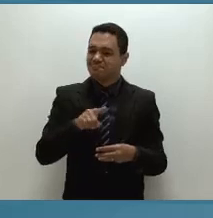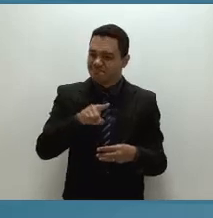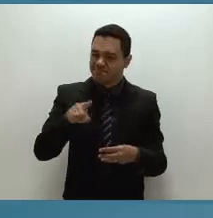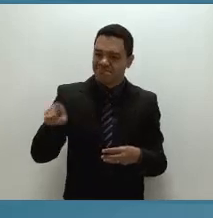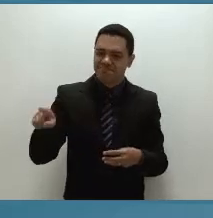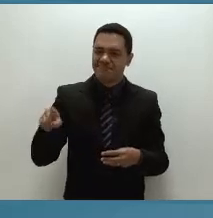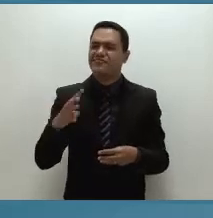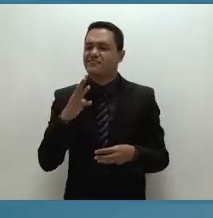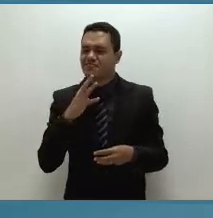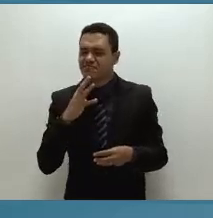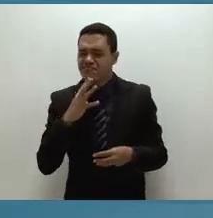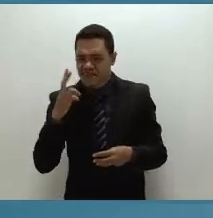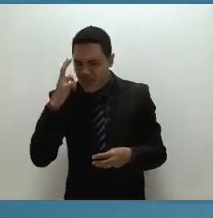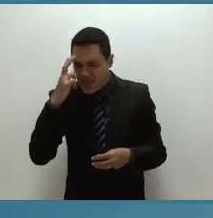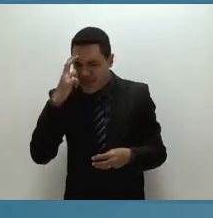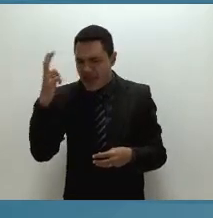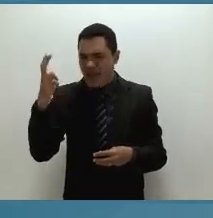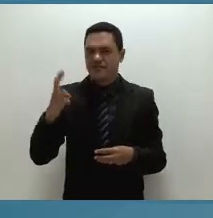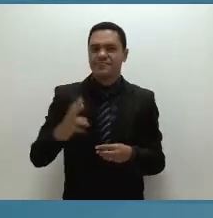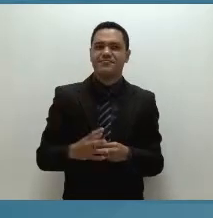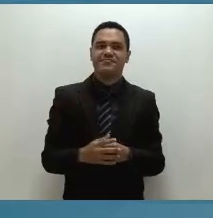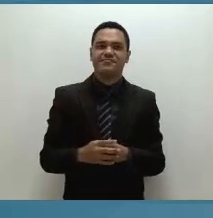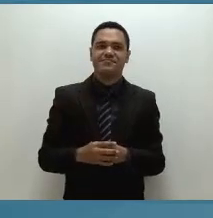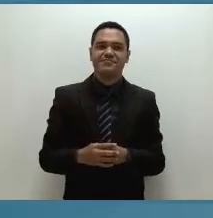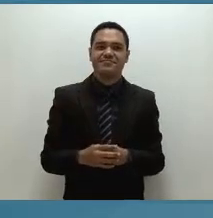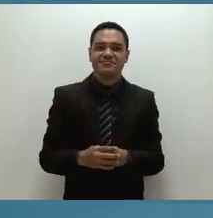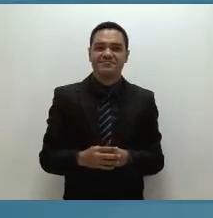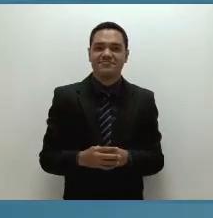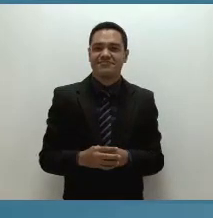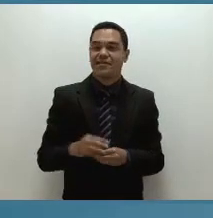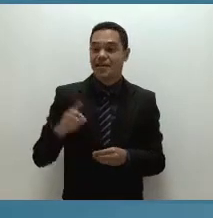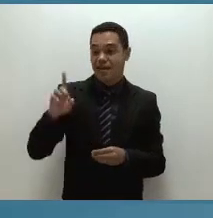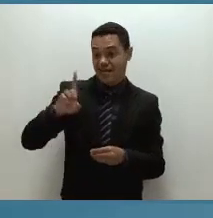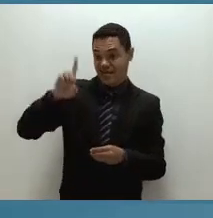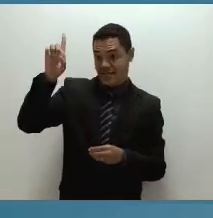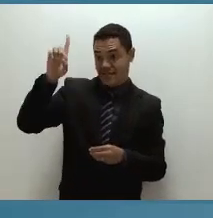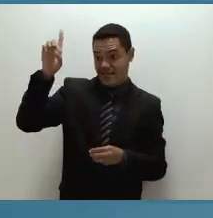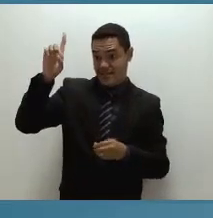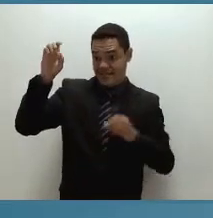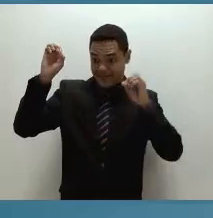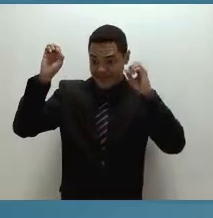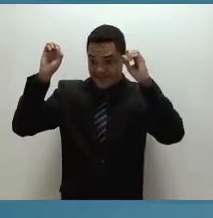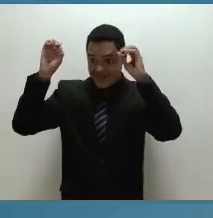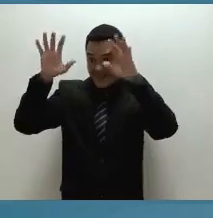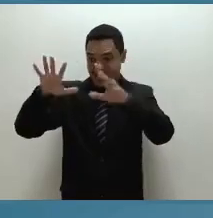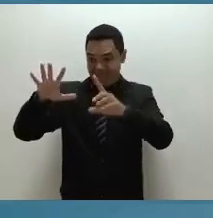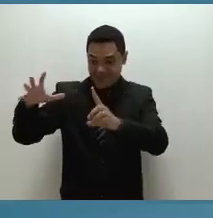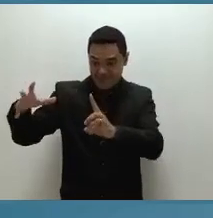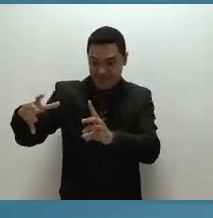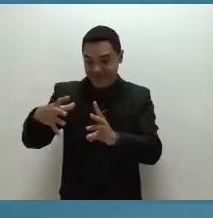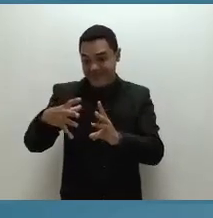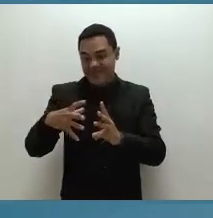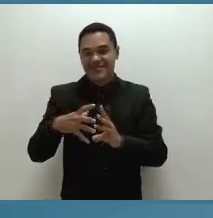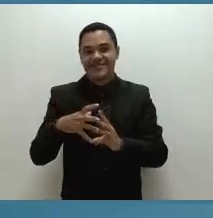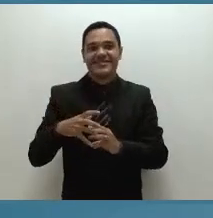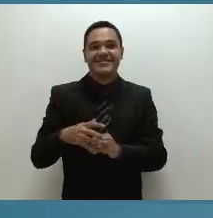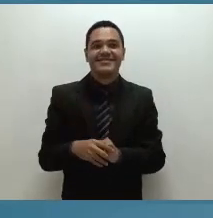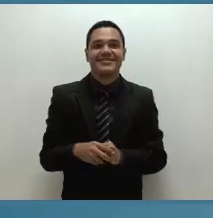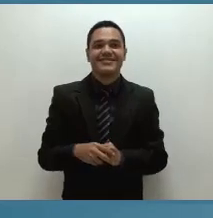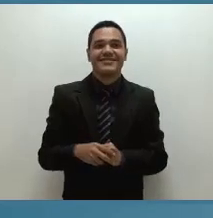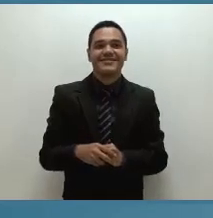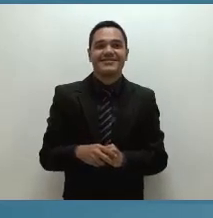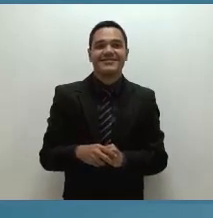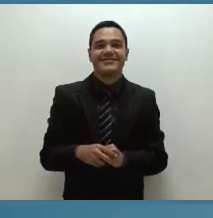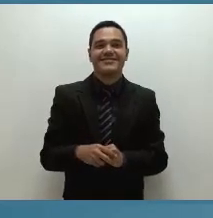conhecimento, com a sabedoria e a proteção de Deus, certamente